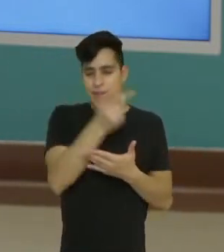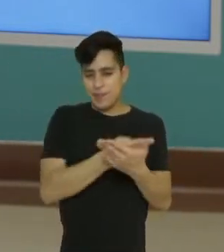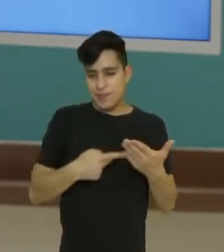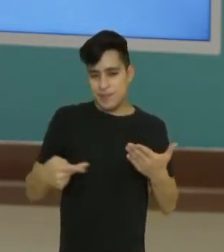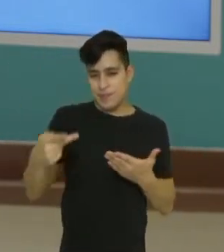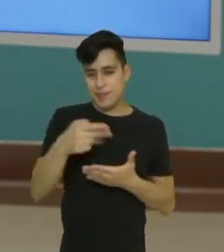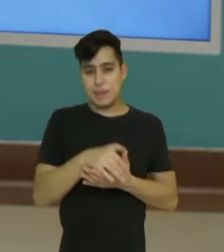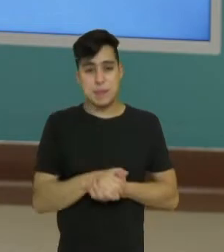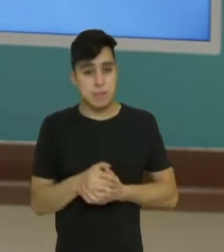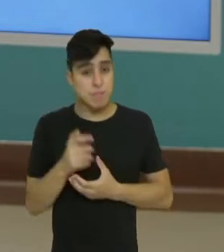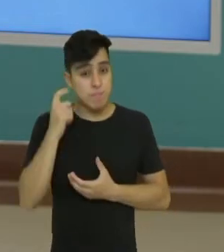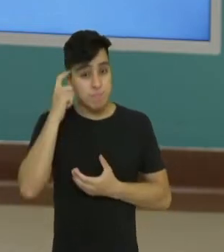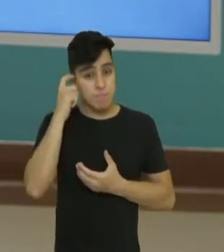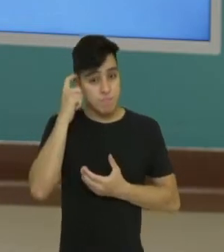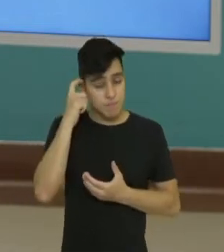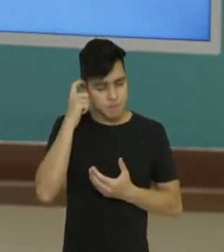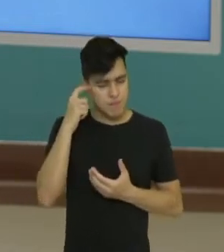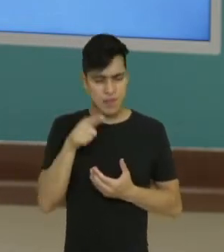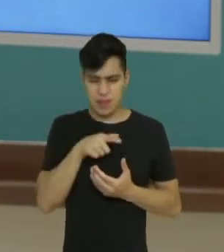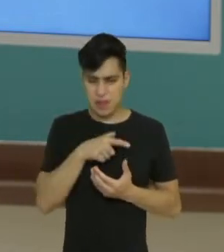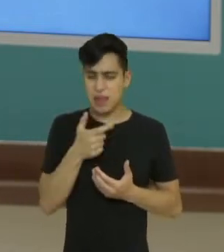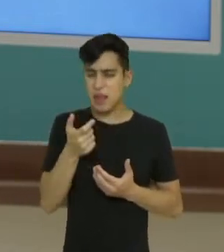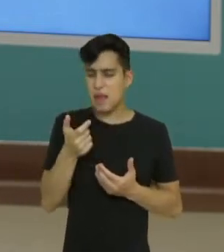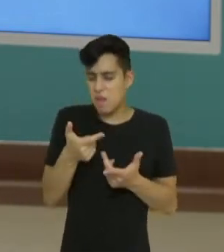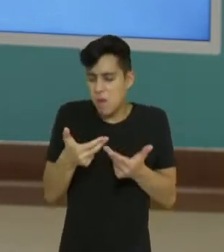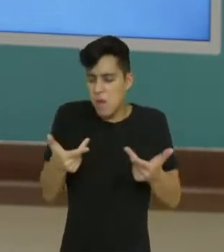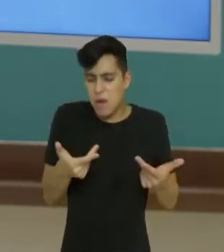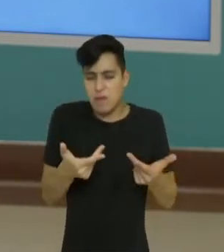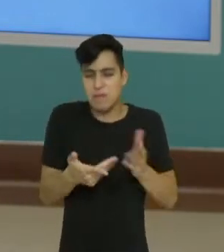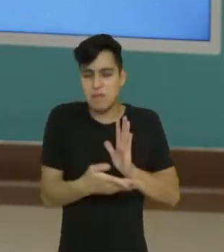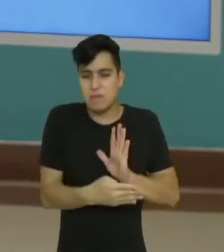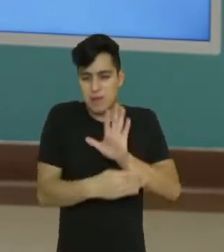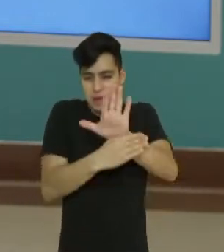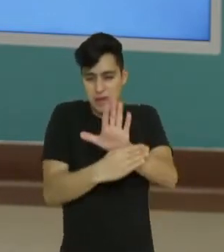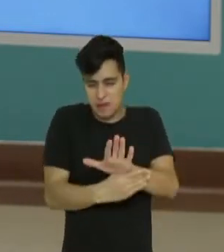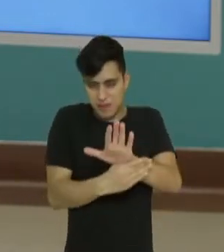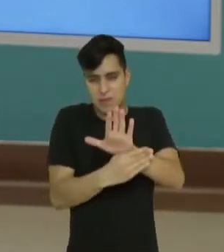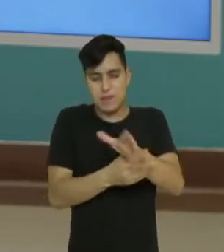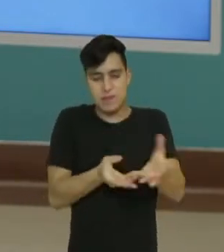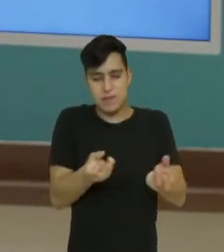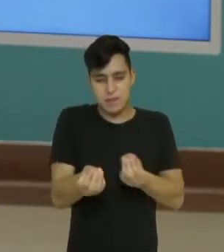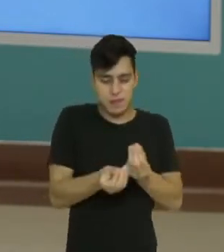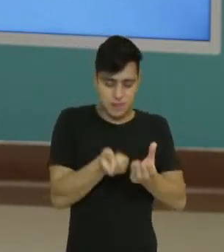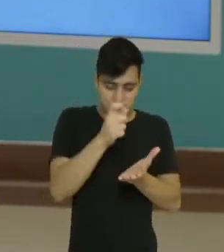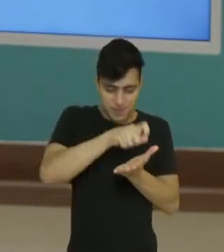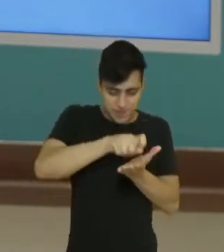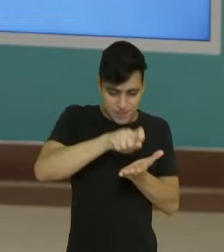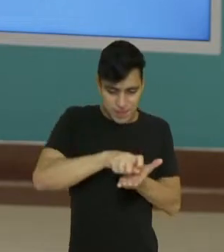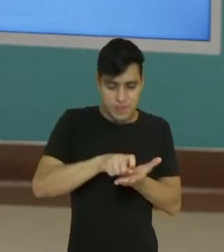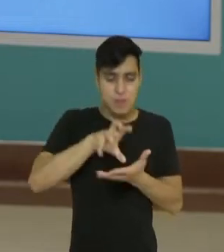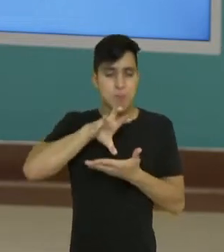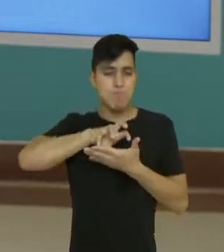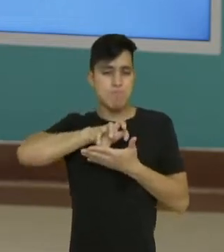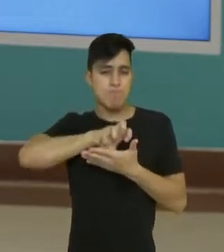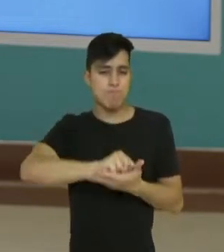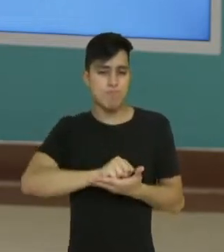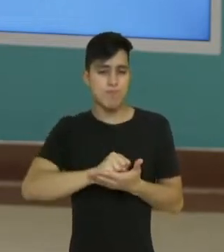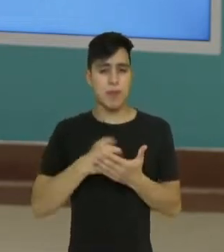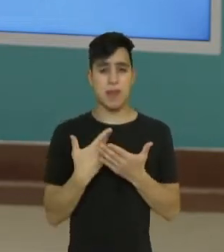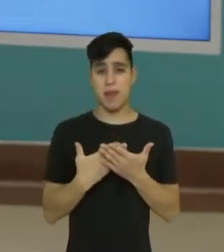Então tenha eles em mãos, esses materiais, para que você anote e faça todos os registros que